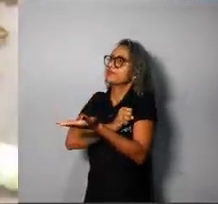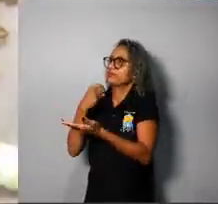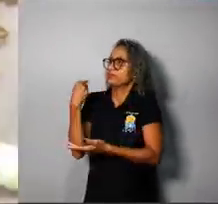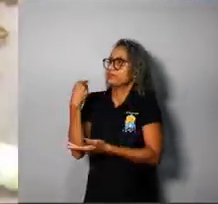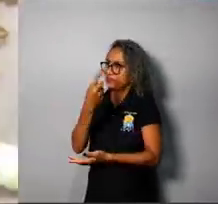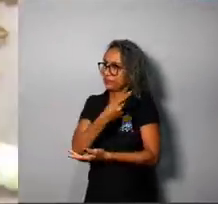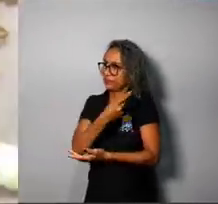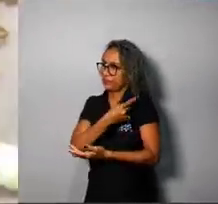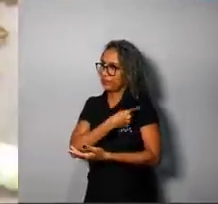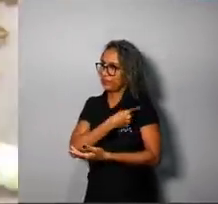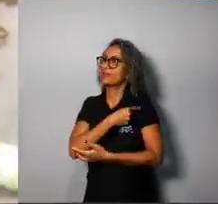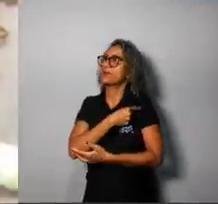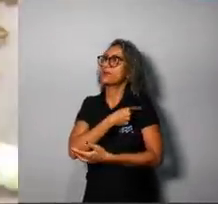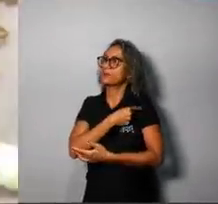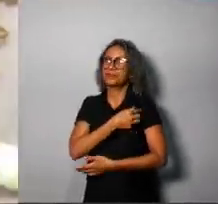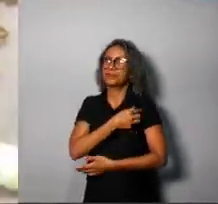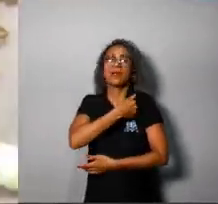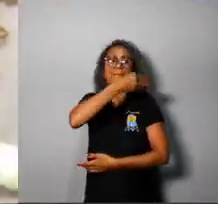amor. Aqui